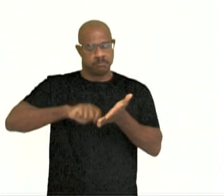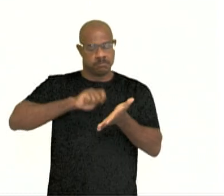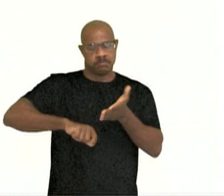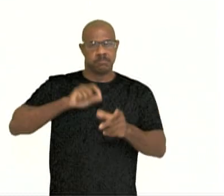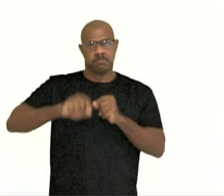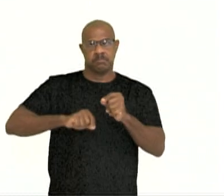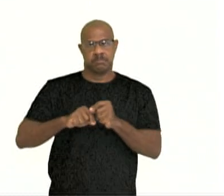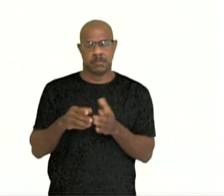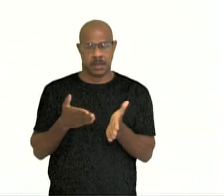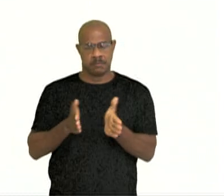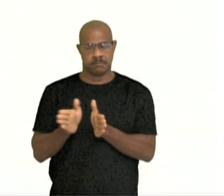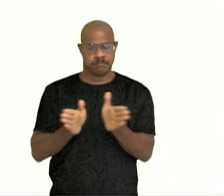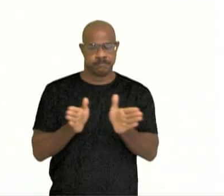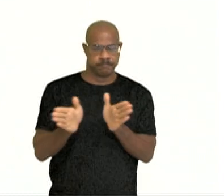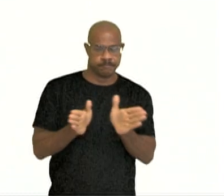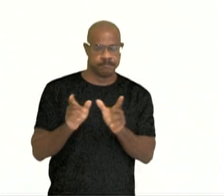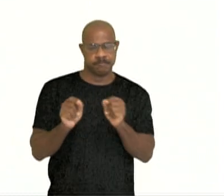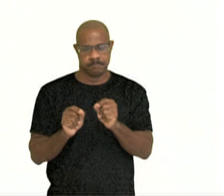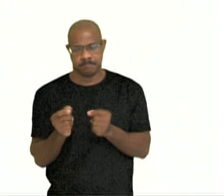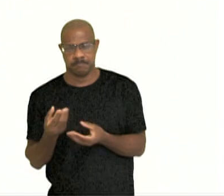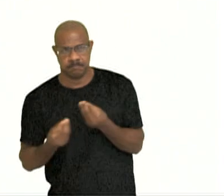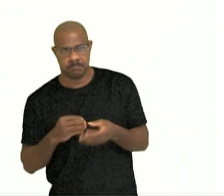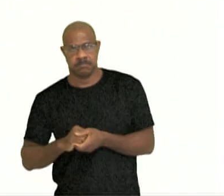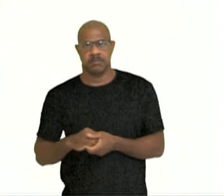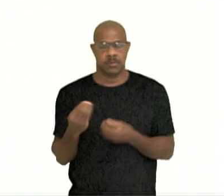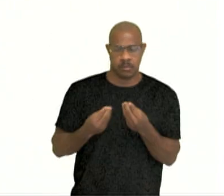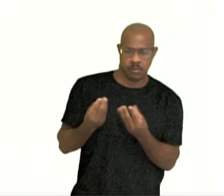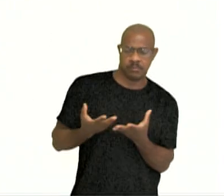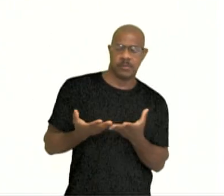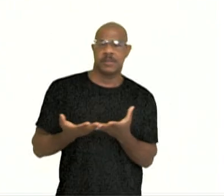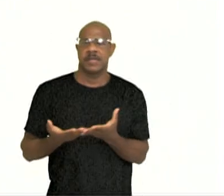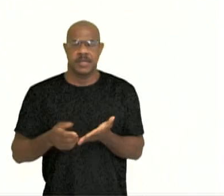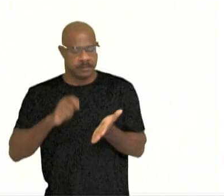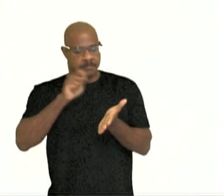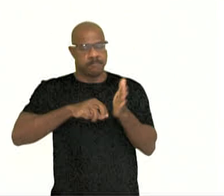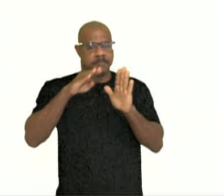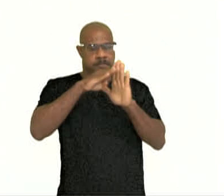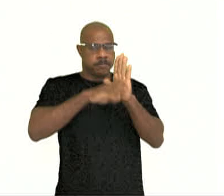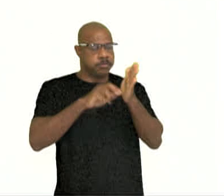para orientar os atores quando sair de cena, quando entrar em cena.